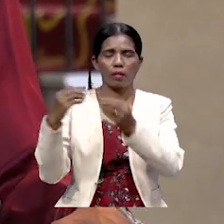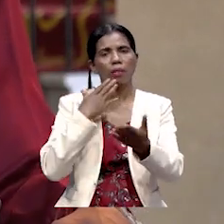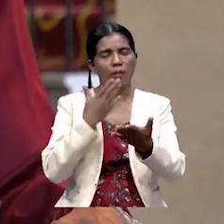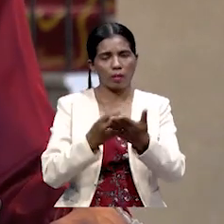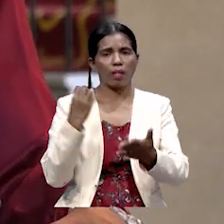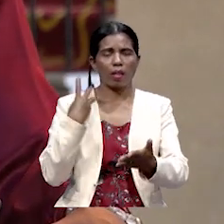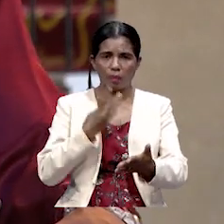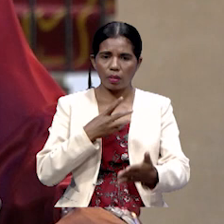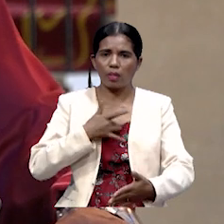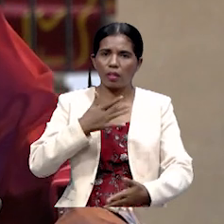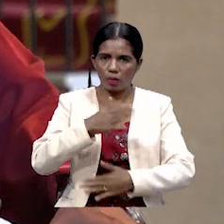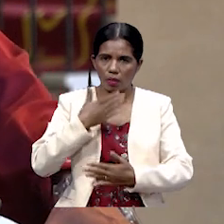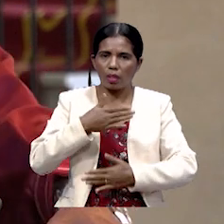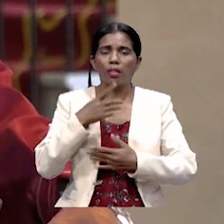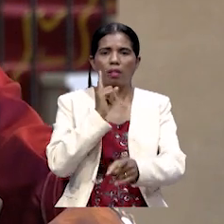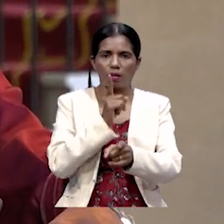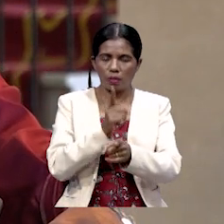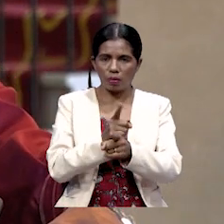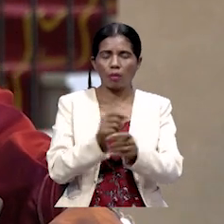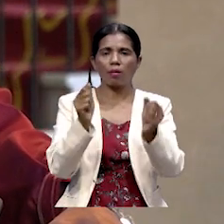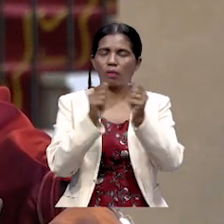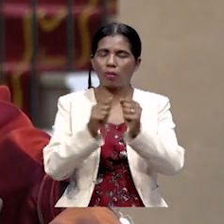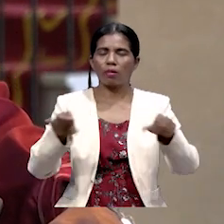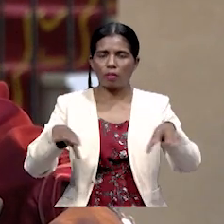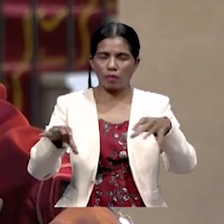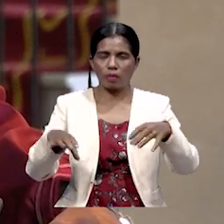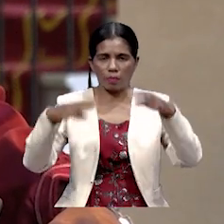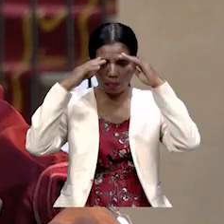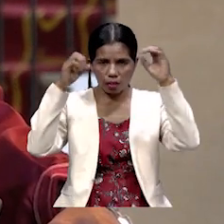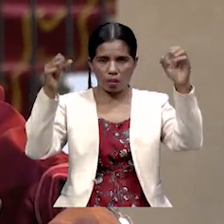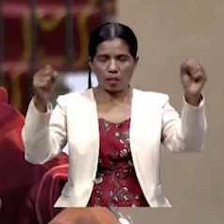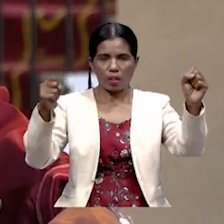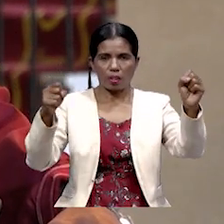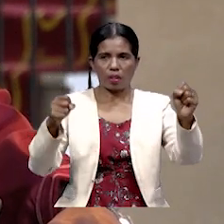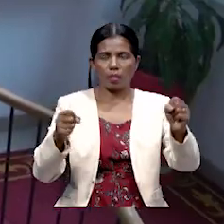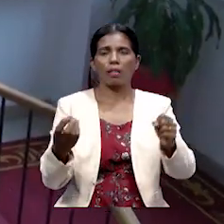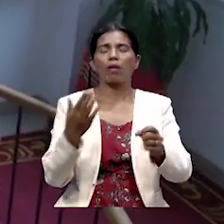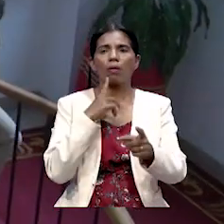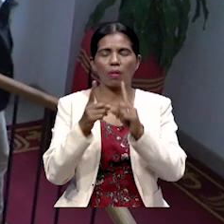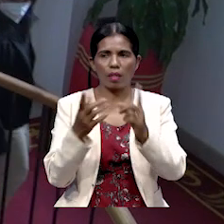contente com os esforços, Sua Excelência, o Presidente, e nem repete bebê.